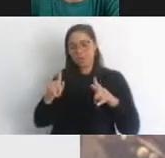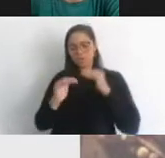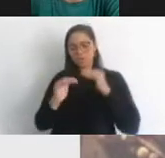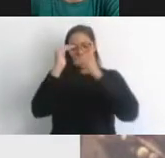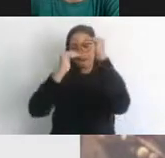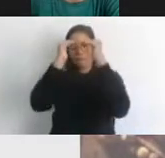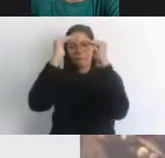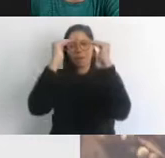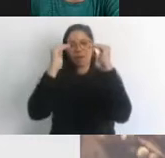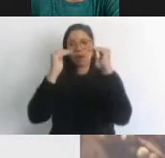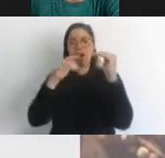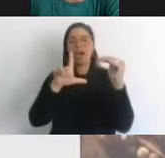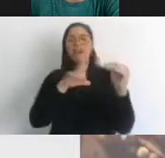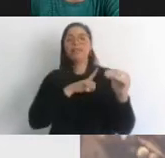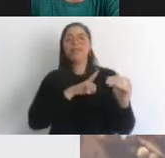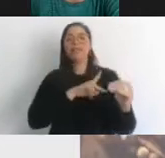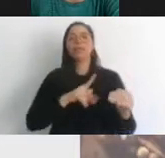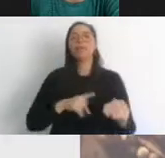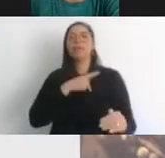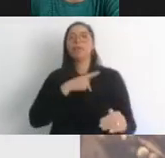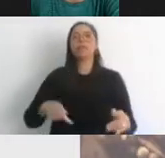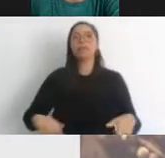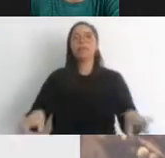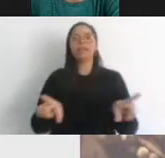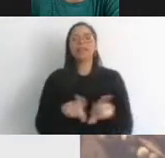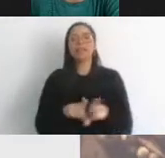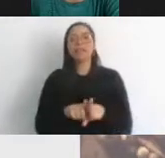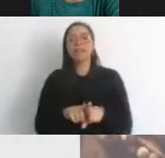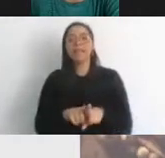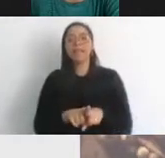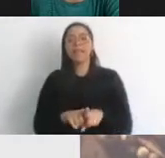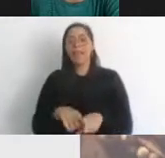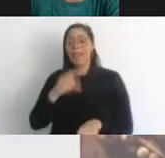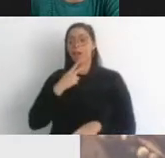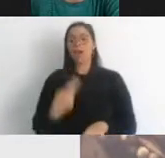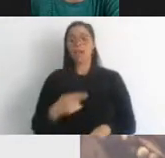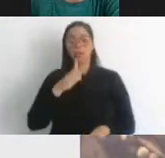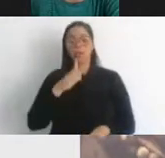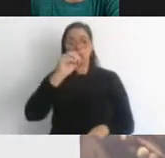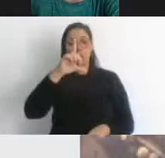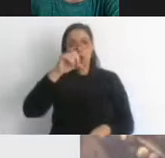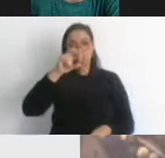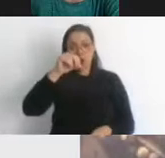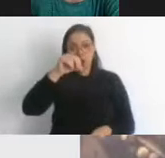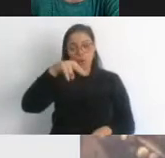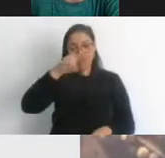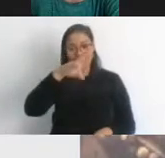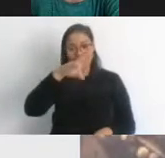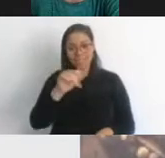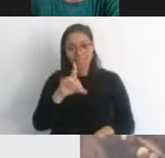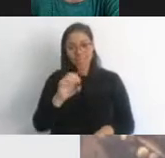o político governação governamental e na língua do colonizador eu tô por isso que é maior né